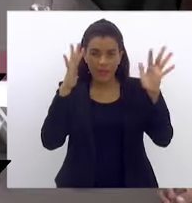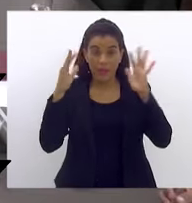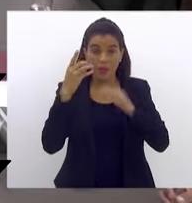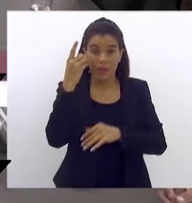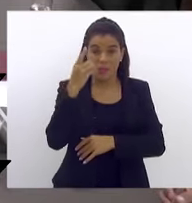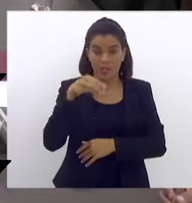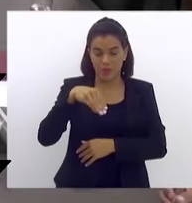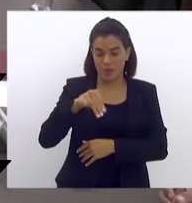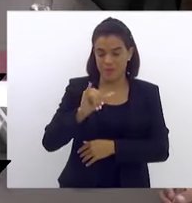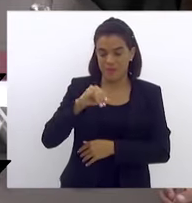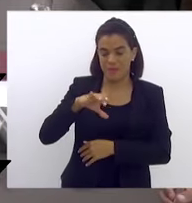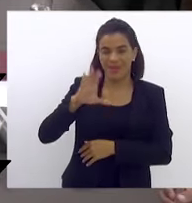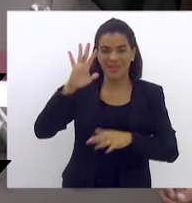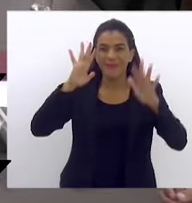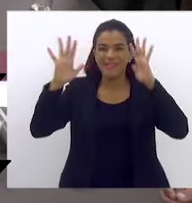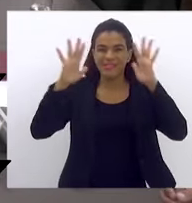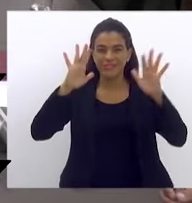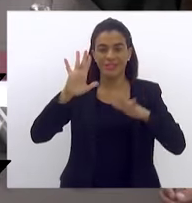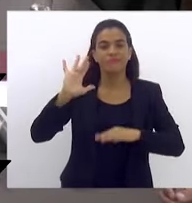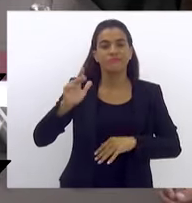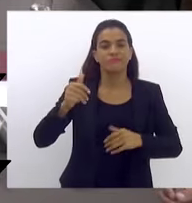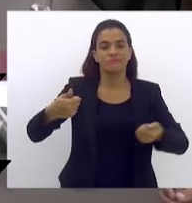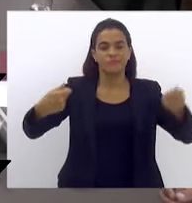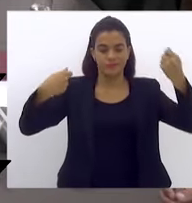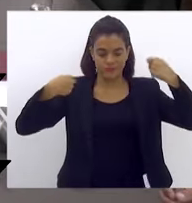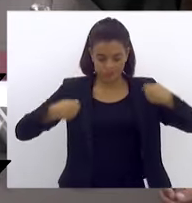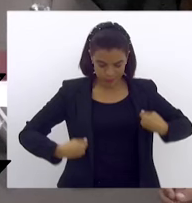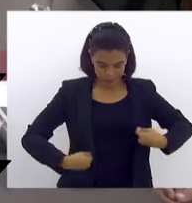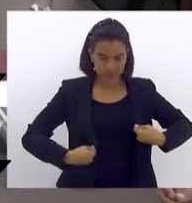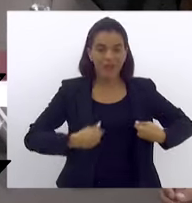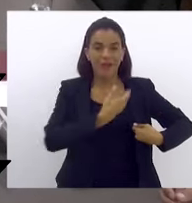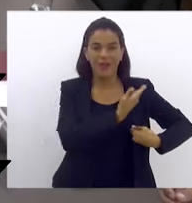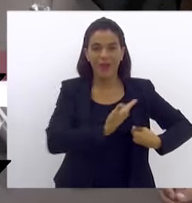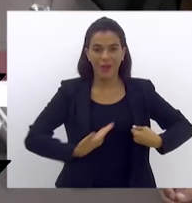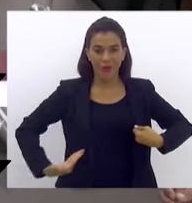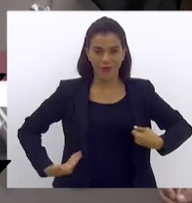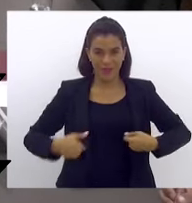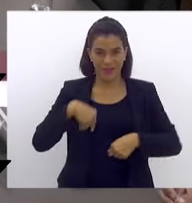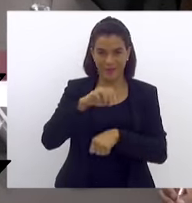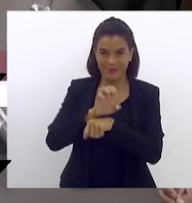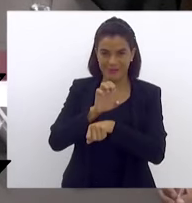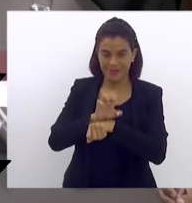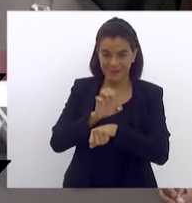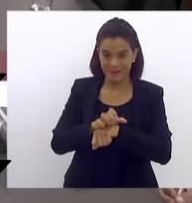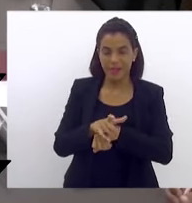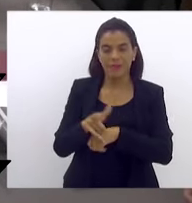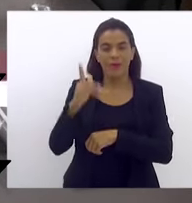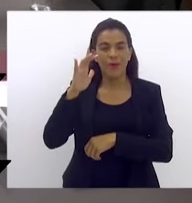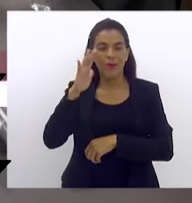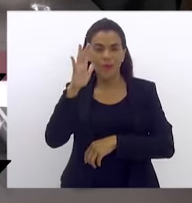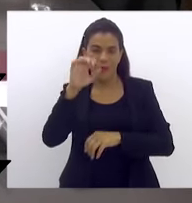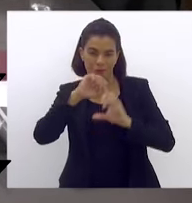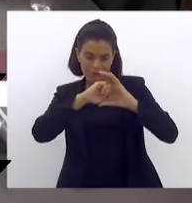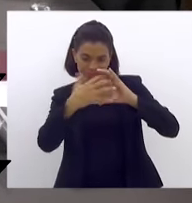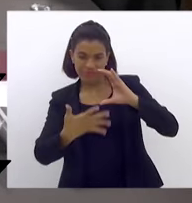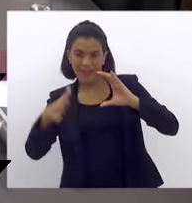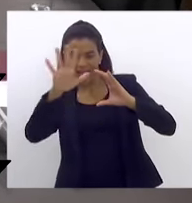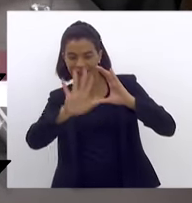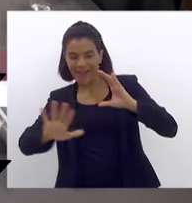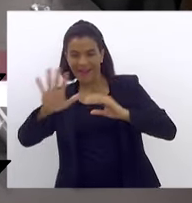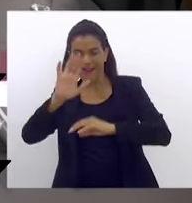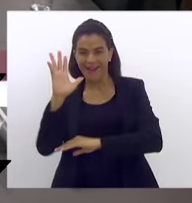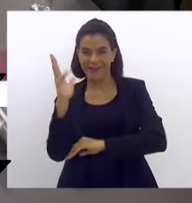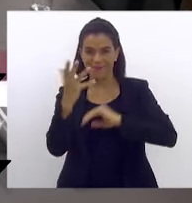governador do Estado E aí com toda su seu seu retrospecto ambientalista e tal a Assembleia